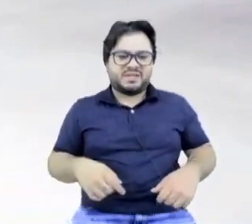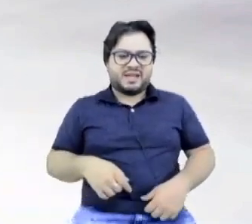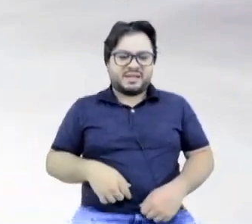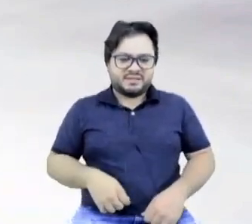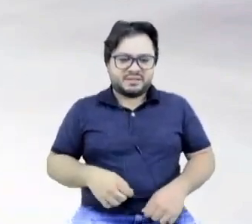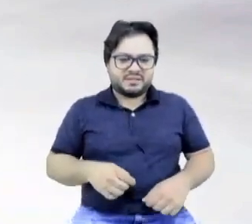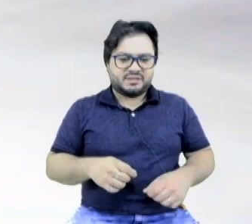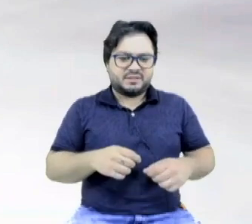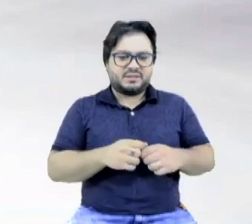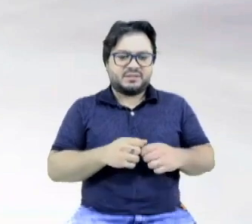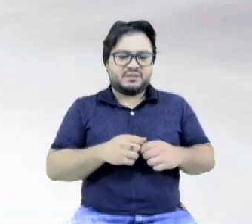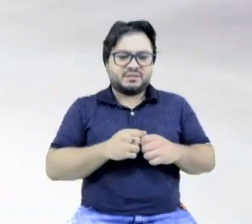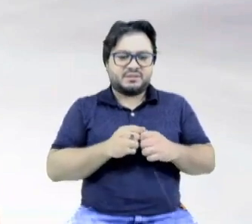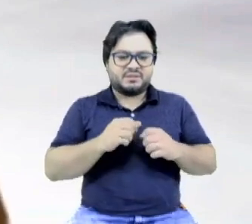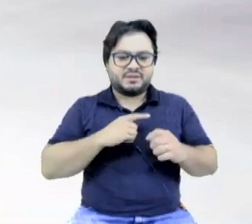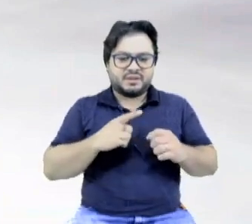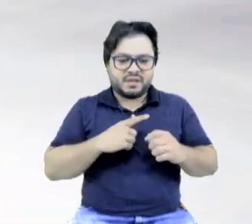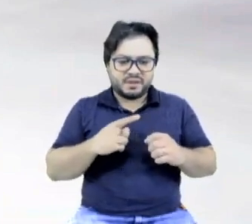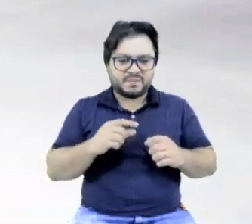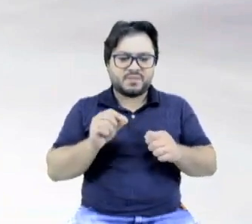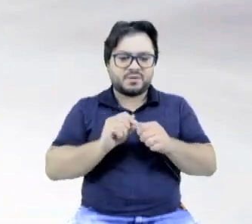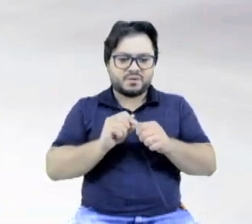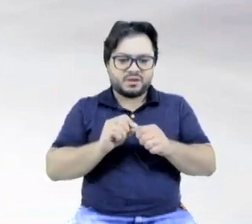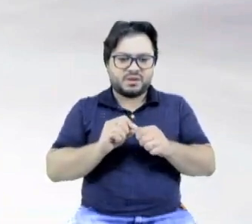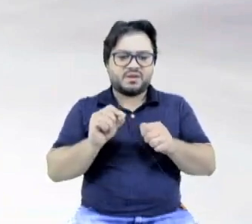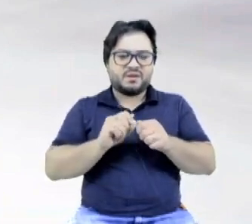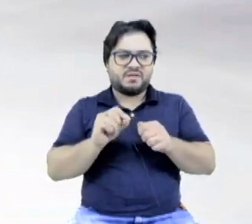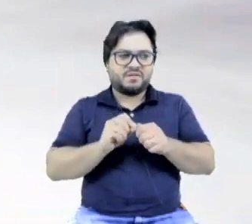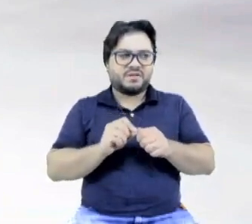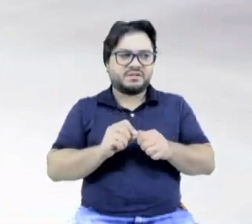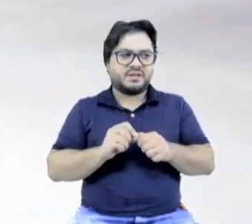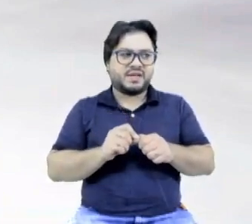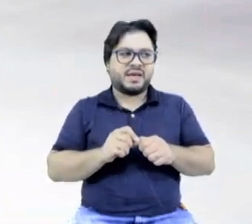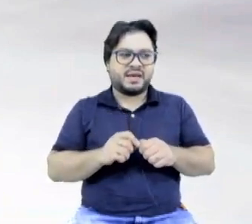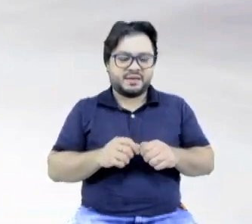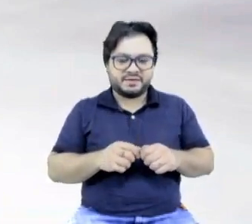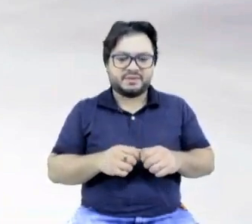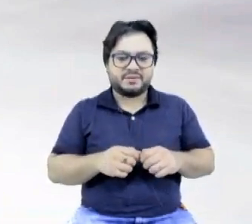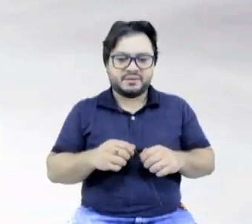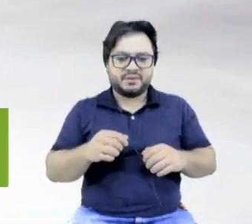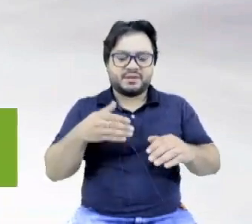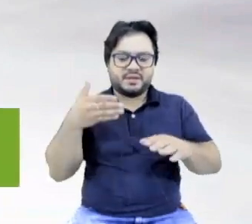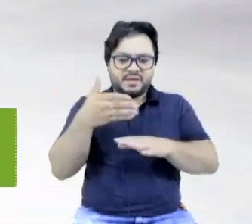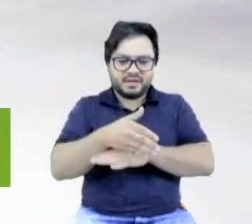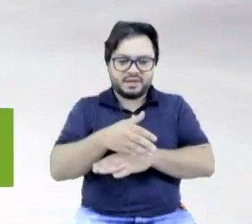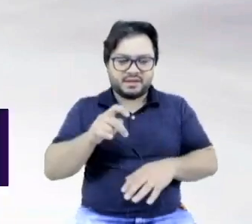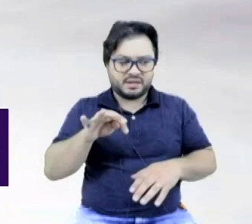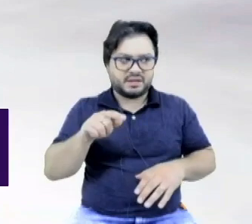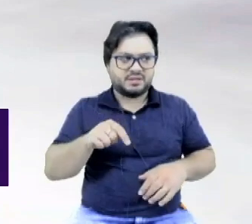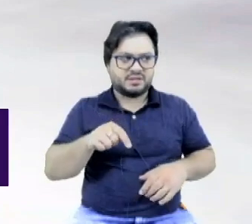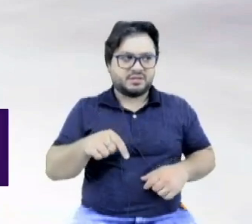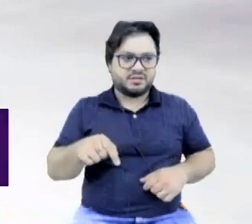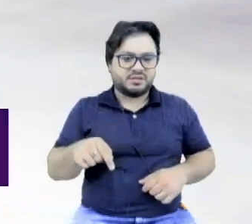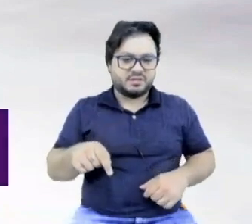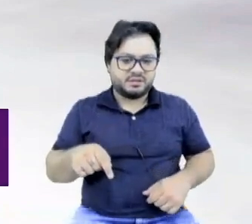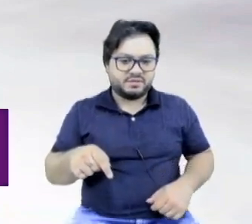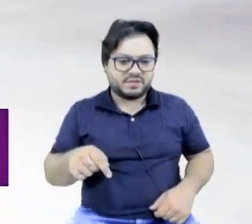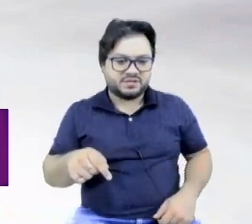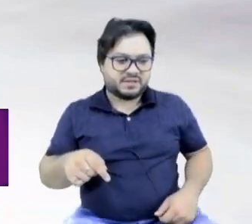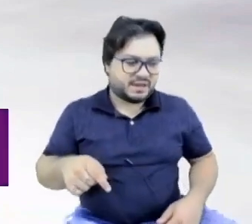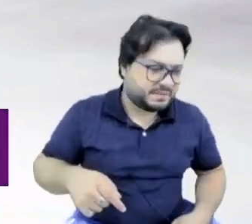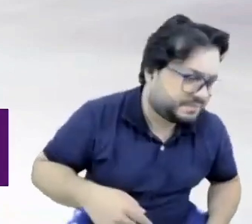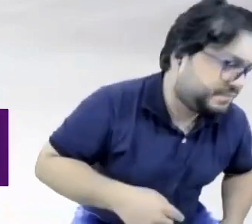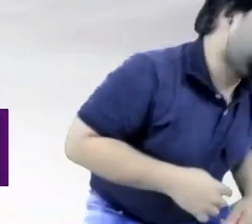de inteligência artificial, de fazer algo que seja integrado entre radiologia e patologia. A gente já